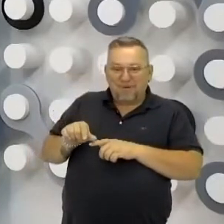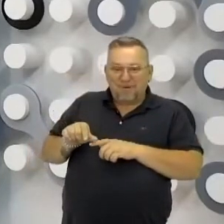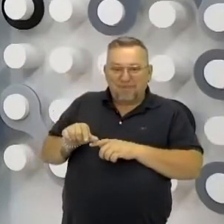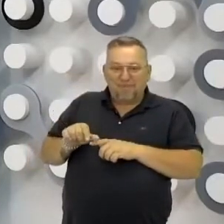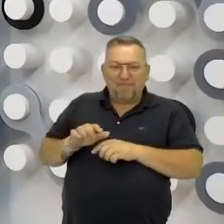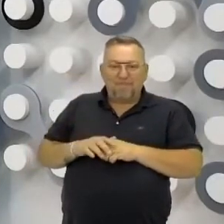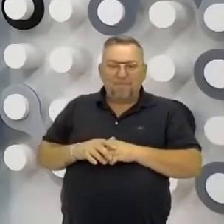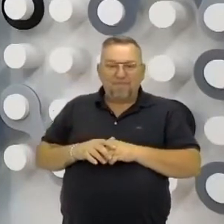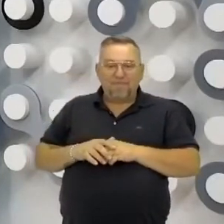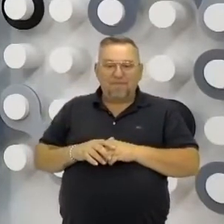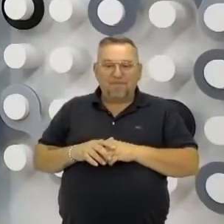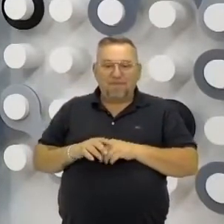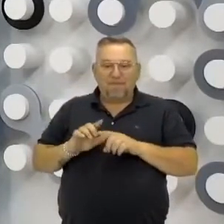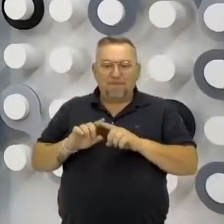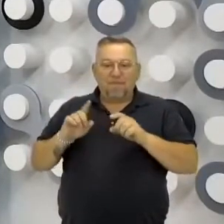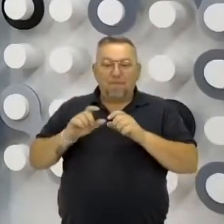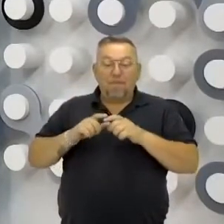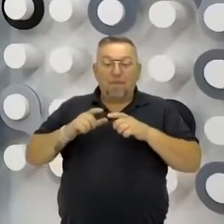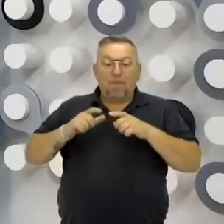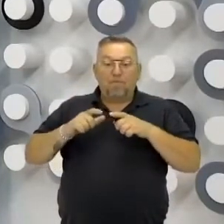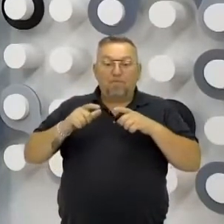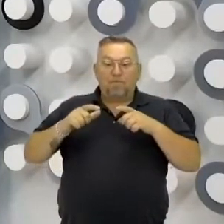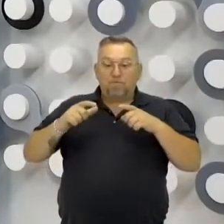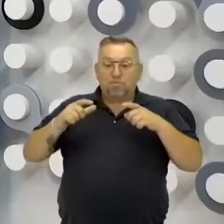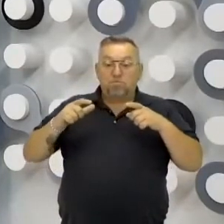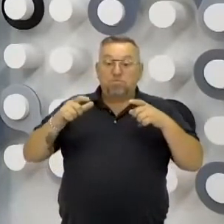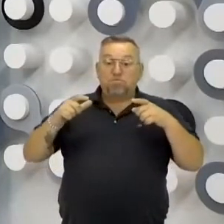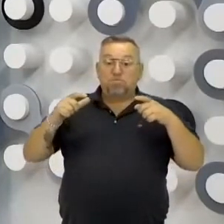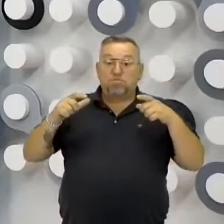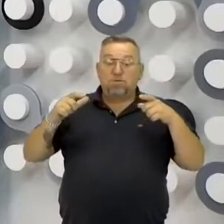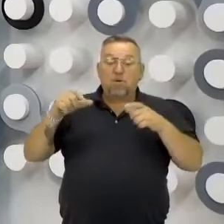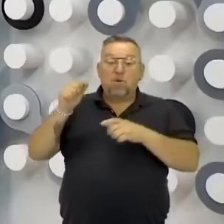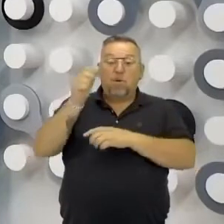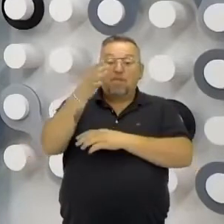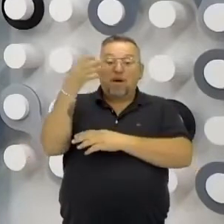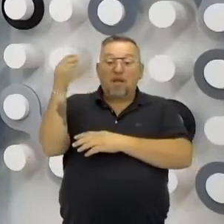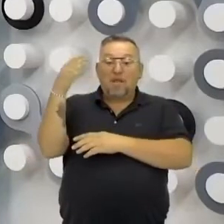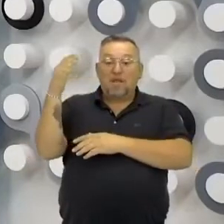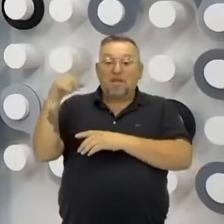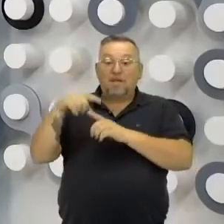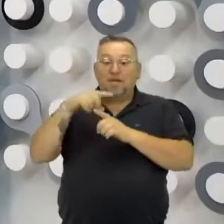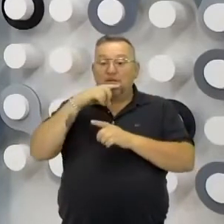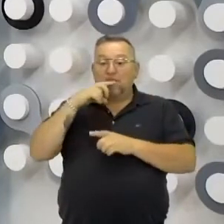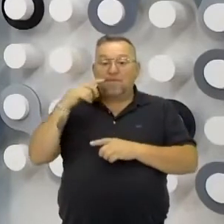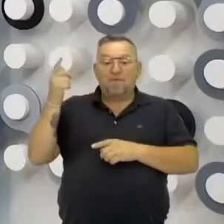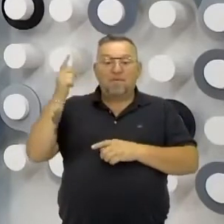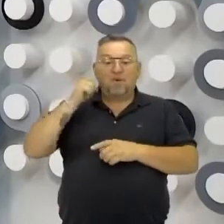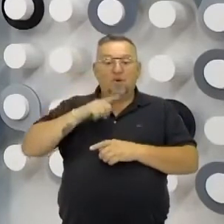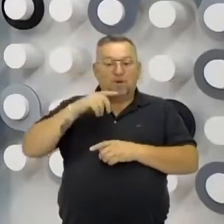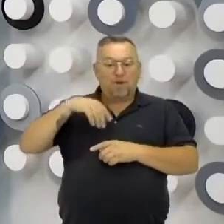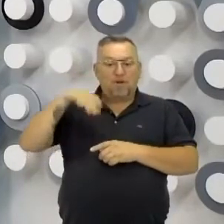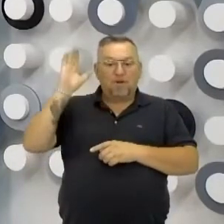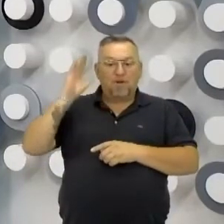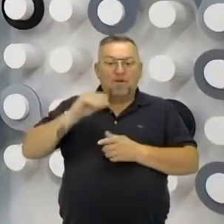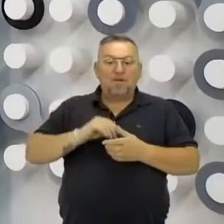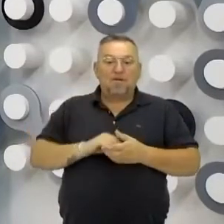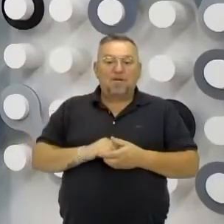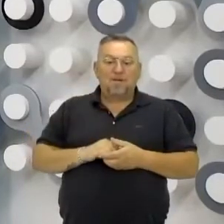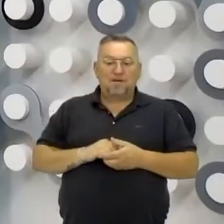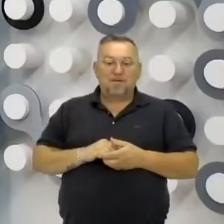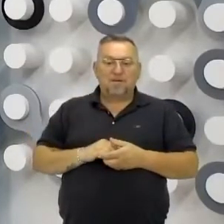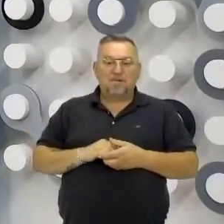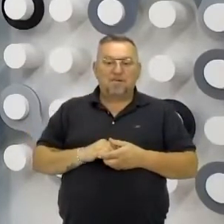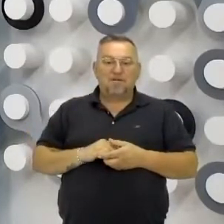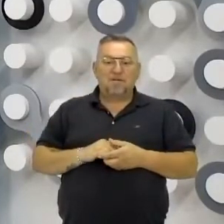capitanias hereditárias. Mas aí eles foram entrando, né, com as bandeiras, eles foram entrando no território,